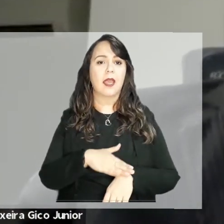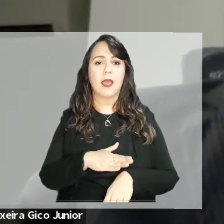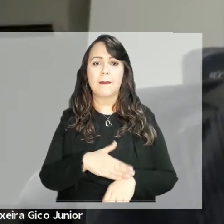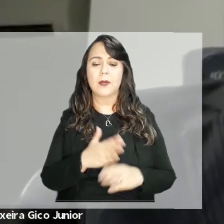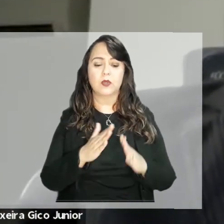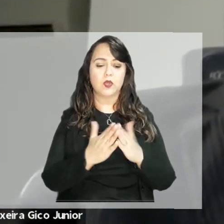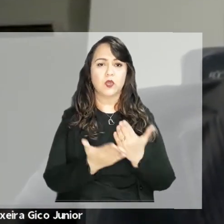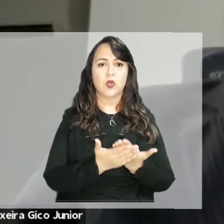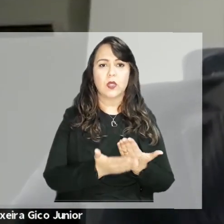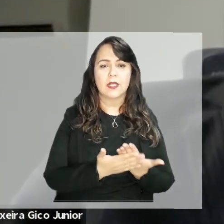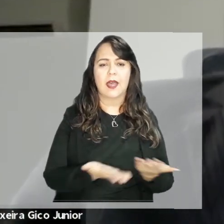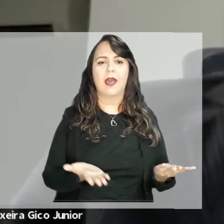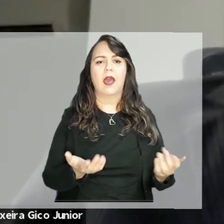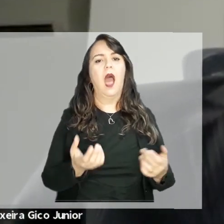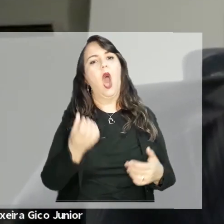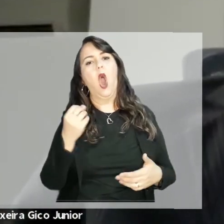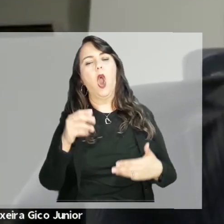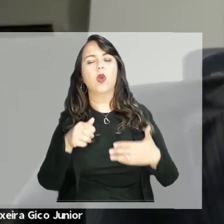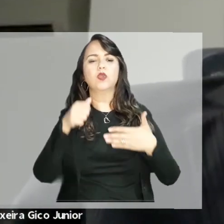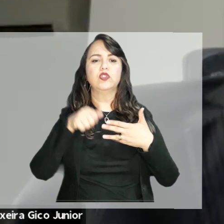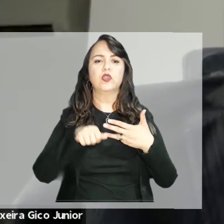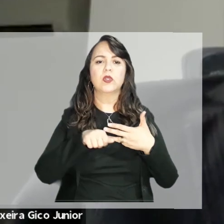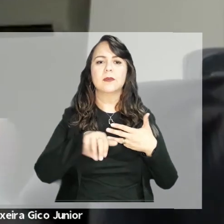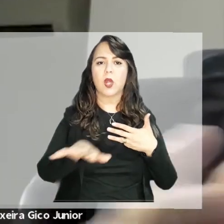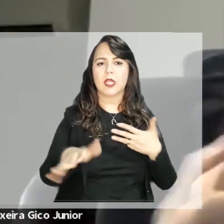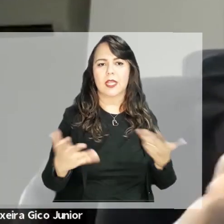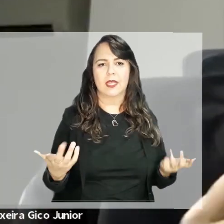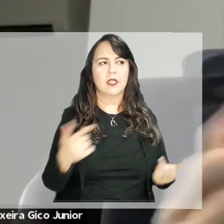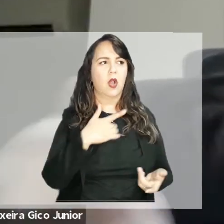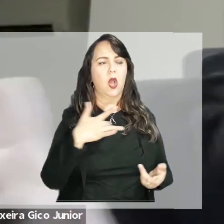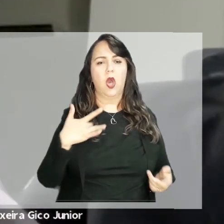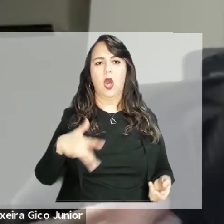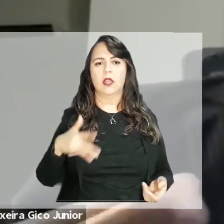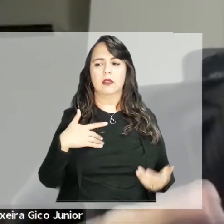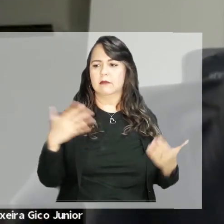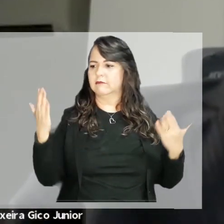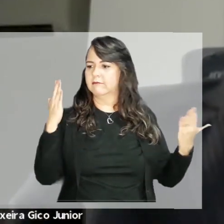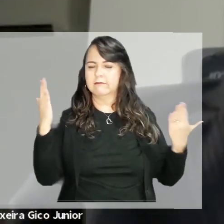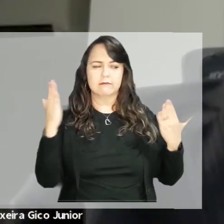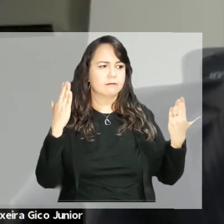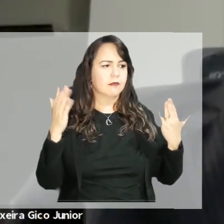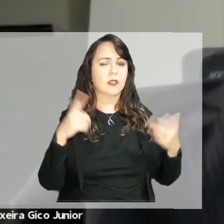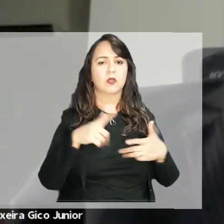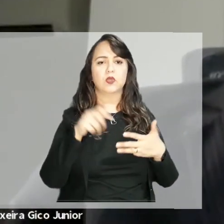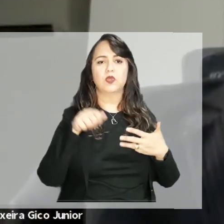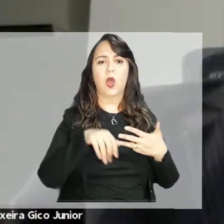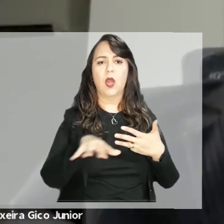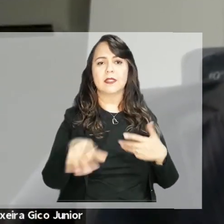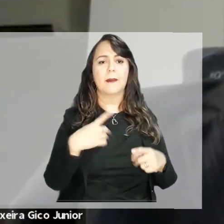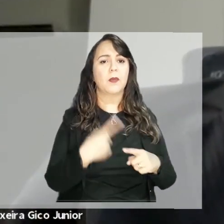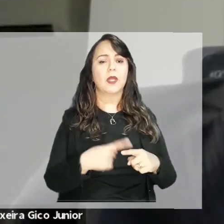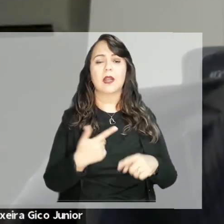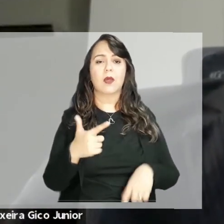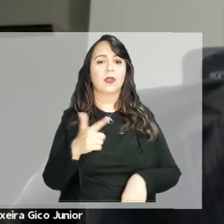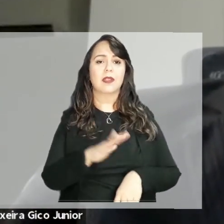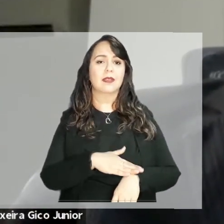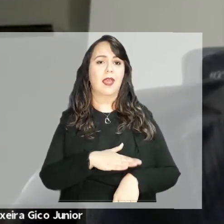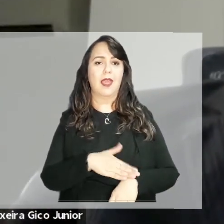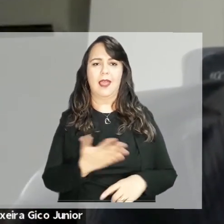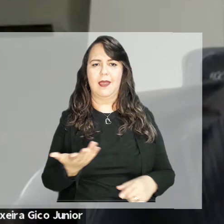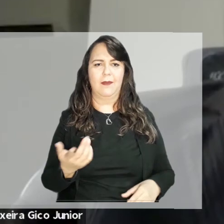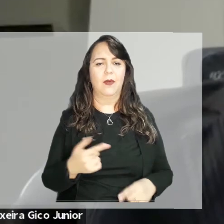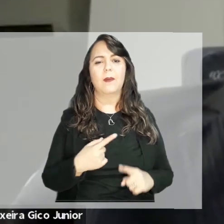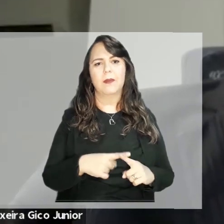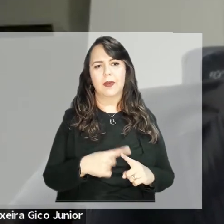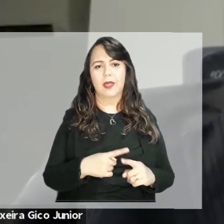do juiz vai olhar 2, 3 fontes. Por quê? Porque não dá tempo, é humanamente impossível julgar 6.000 casos